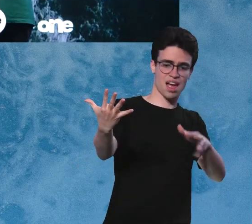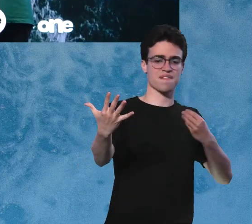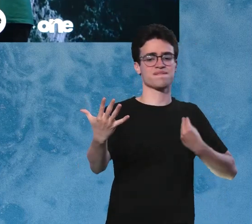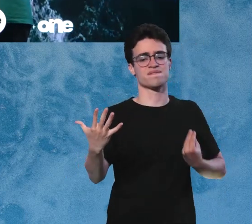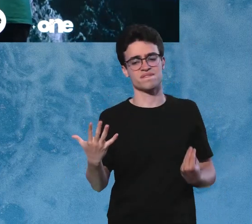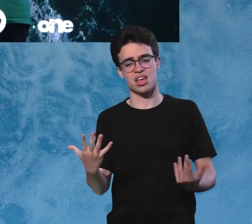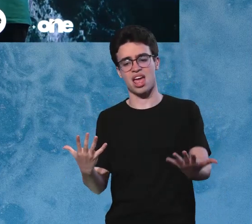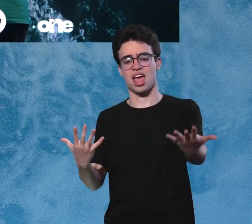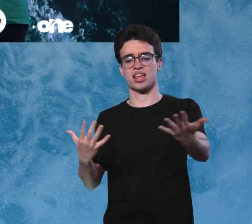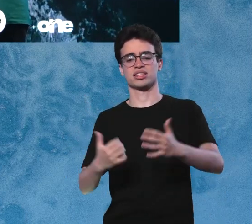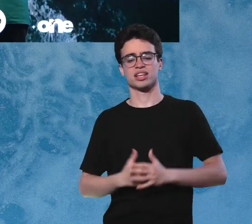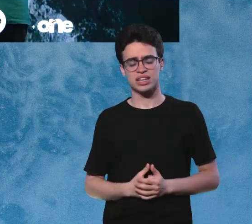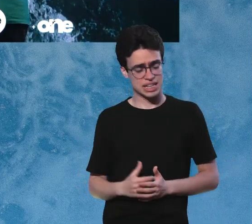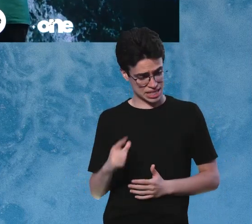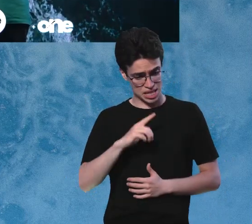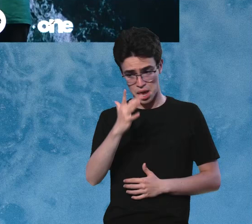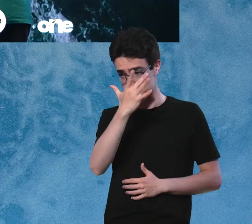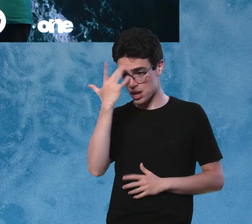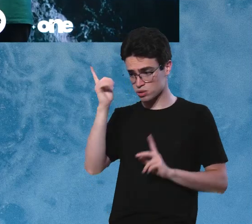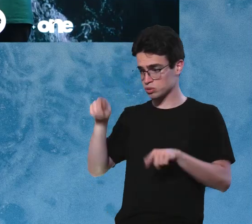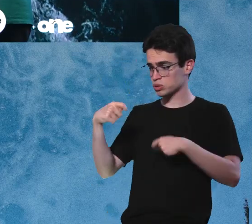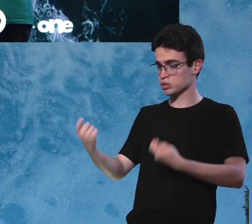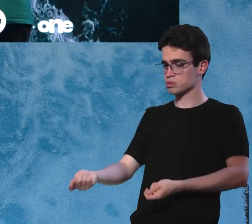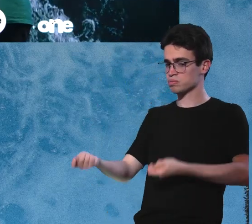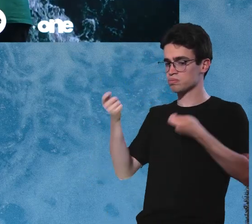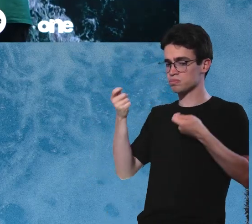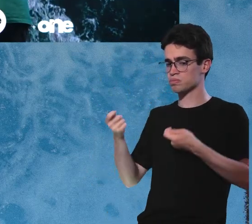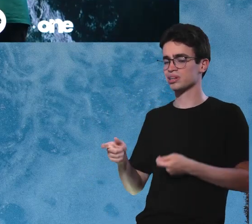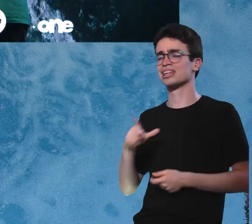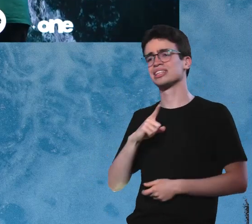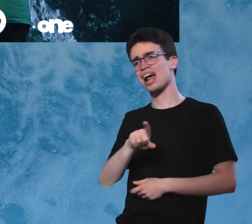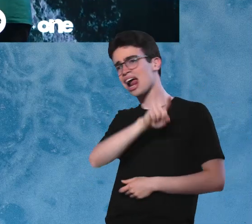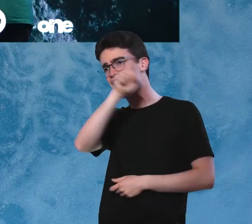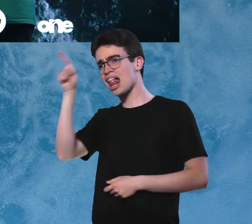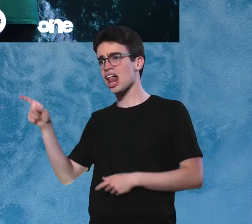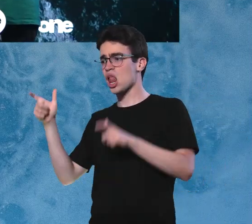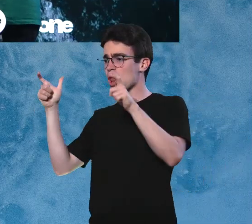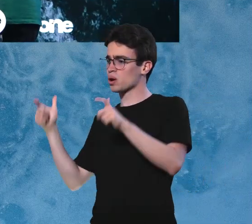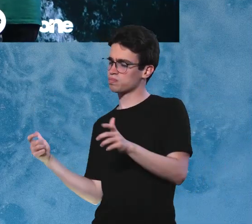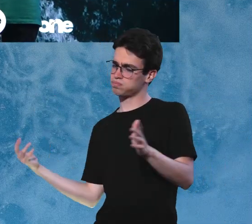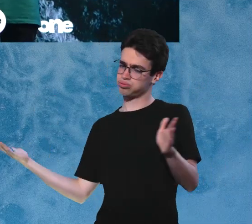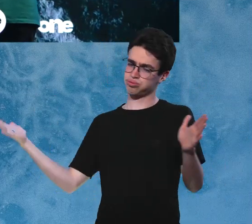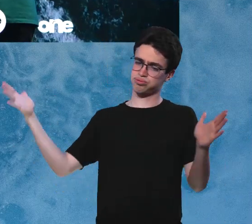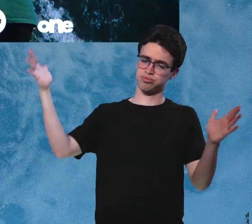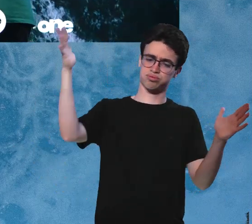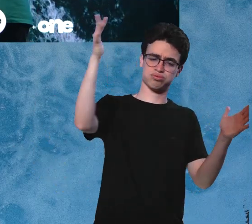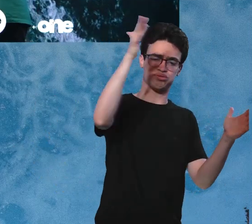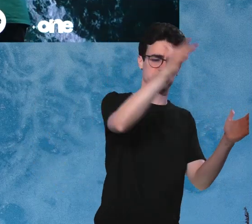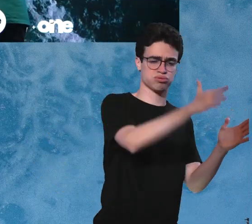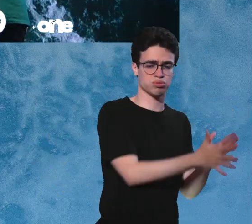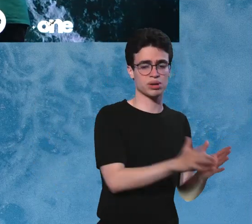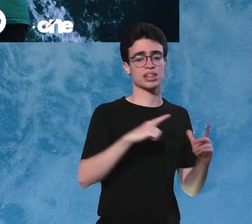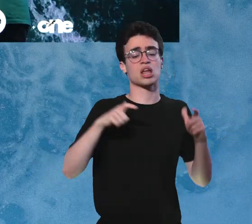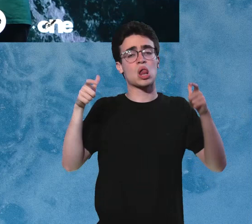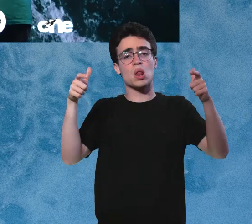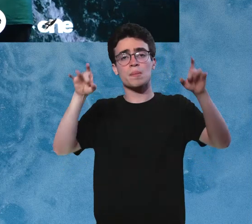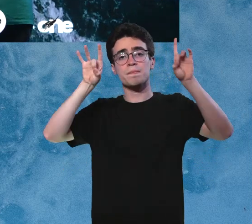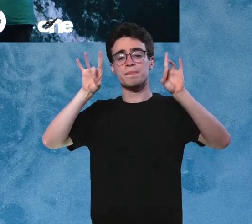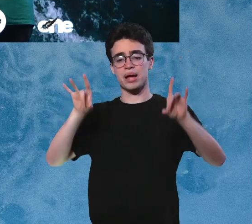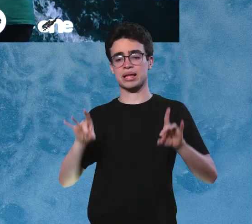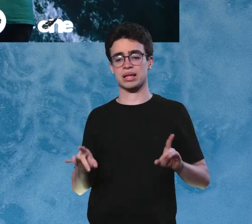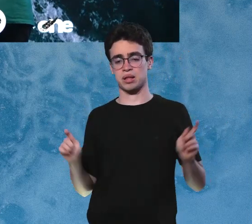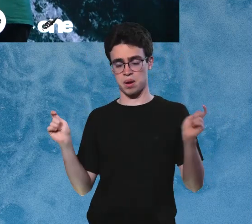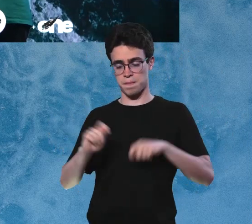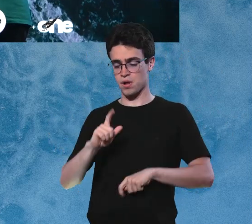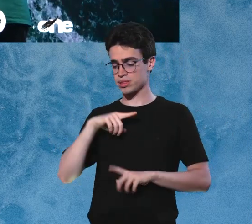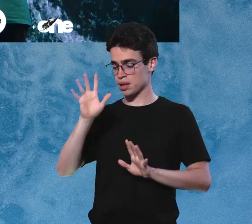Pescadores estarão ao longo do litoral, desde Engedi até Englaim. Haverá locais próprios para estender as